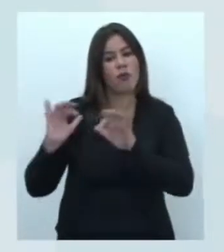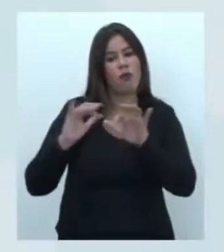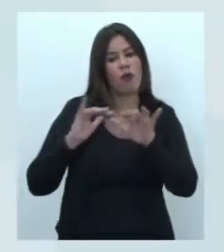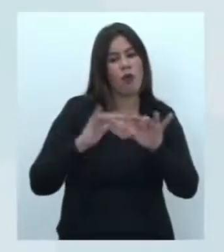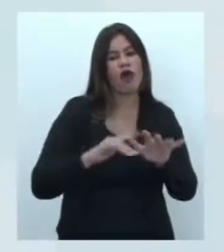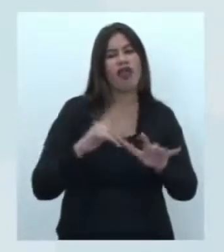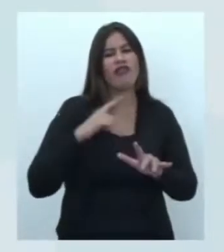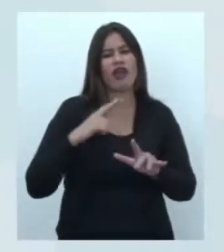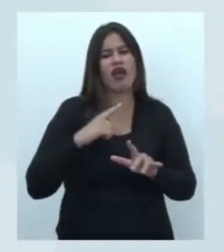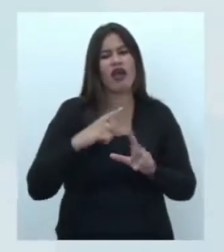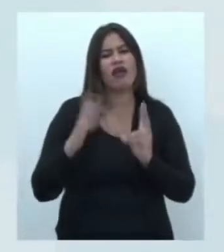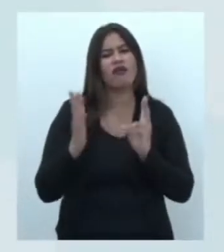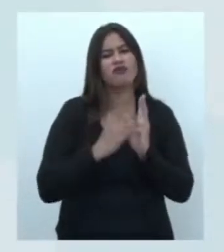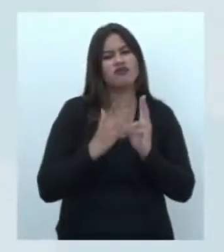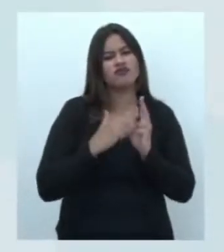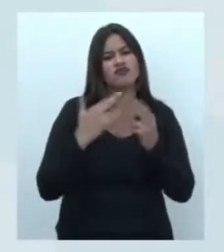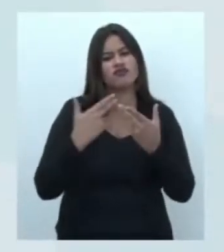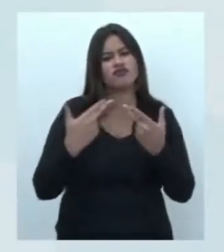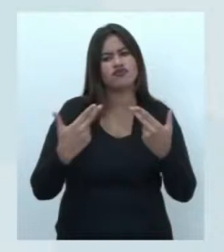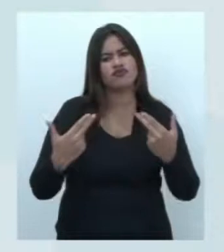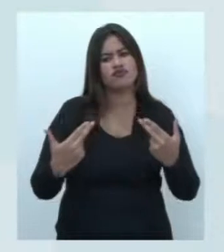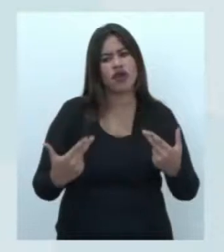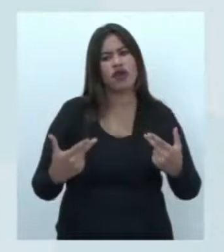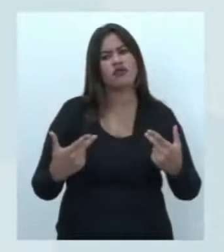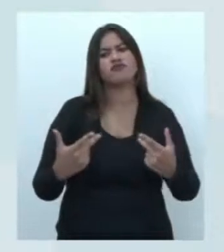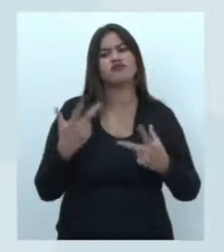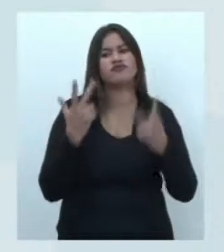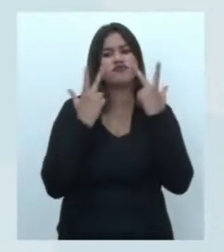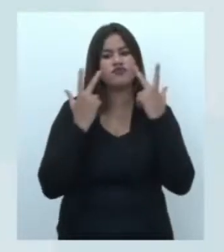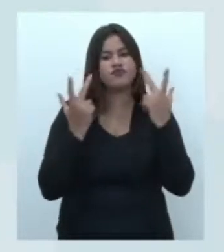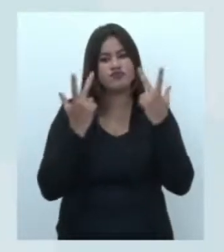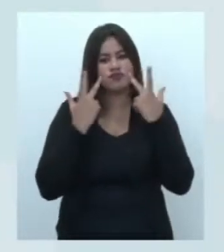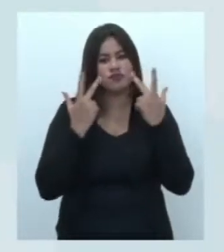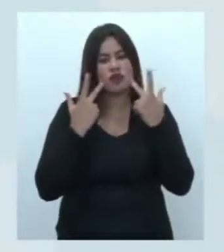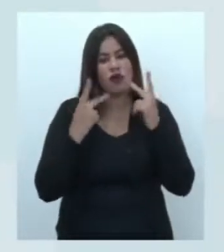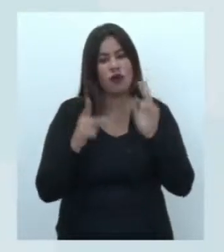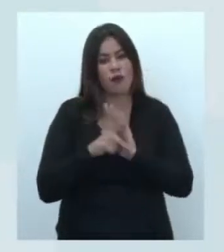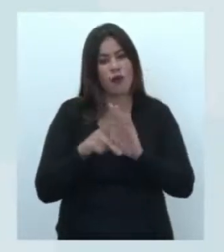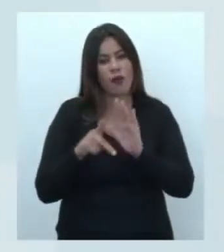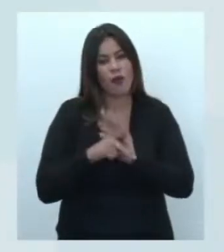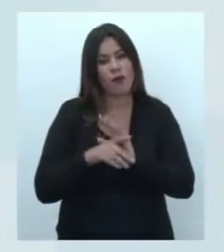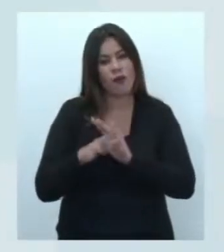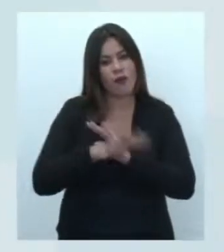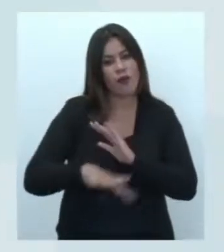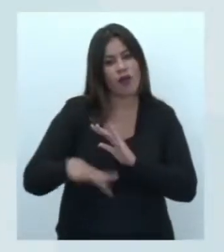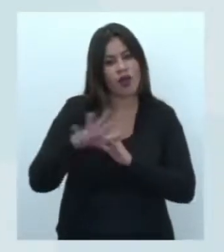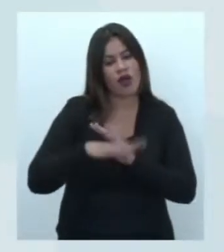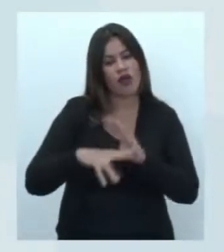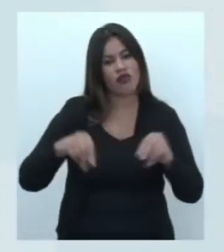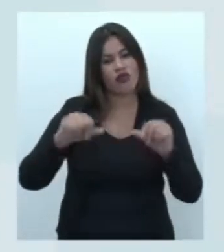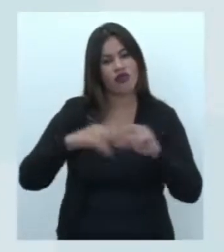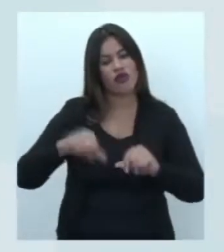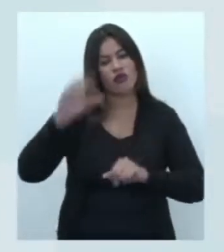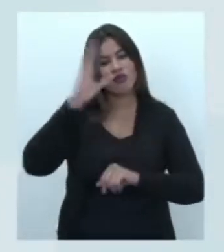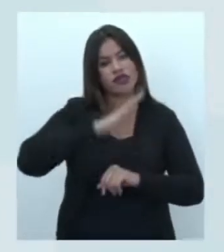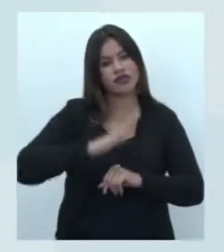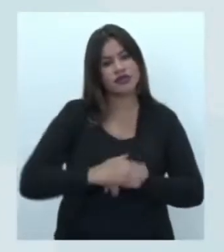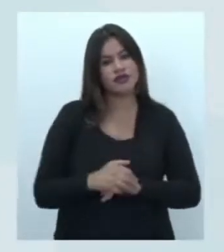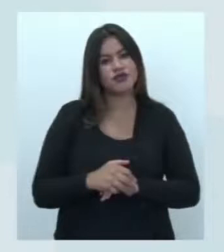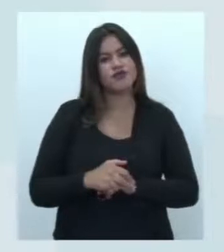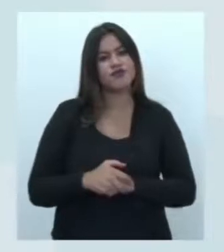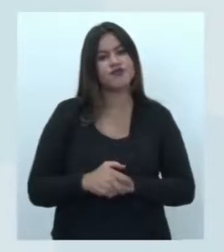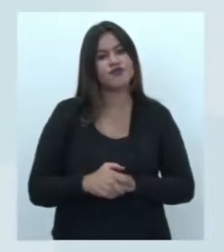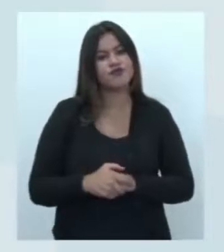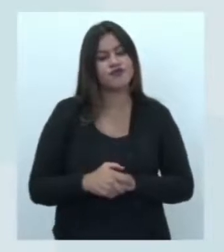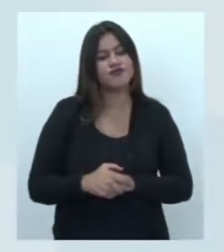né, vários elementos naturais dessa parte da região do território brasileiro, né? É um